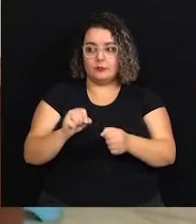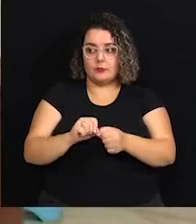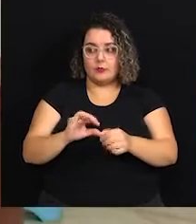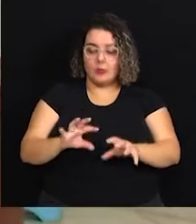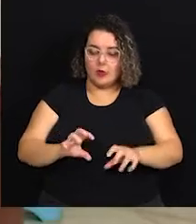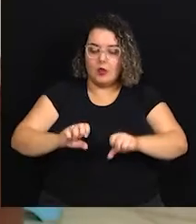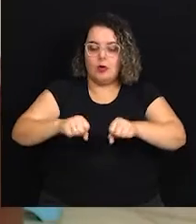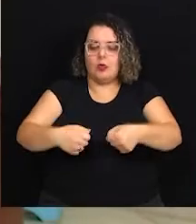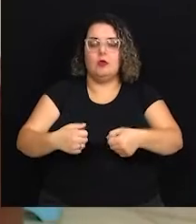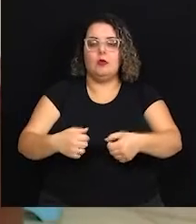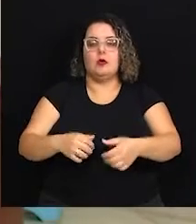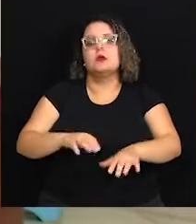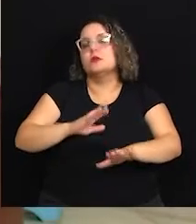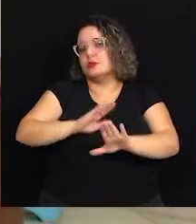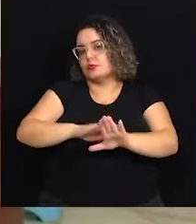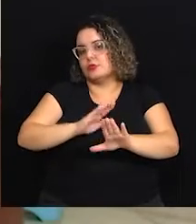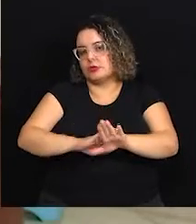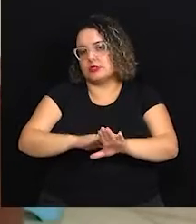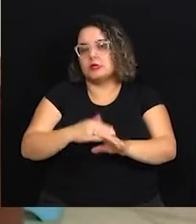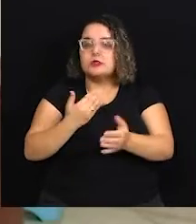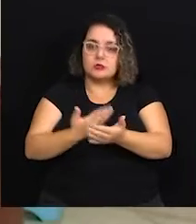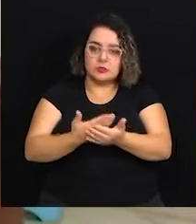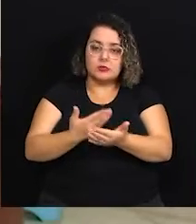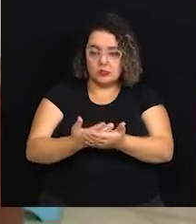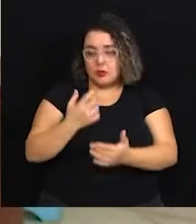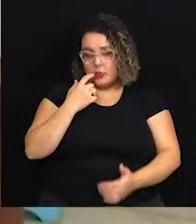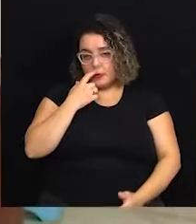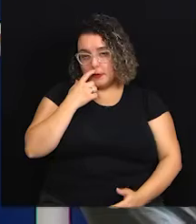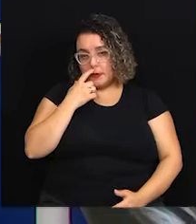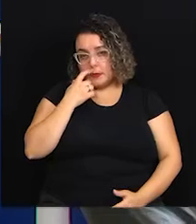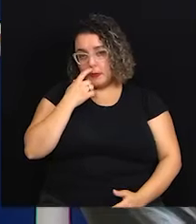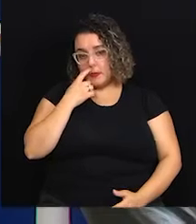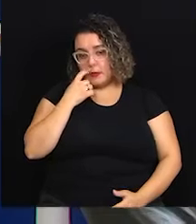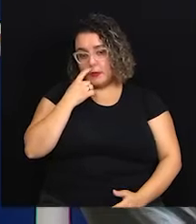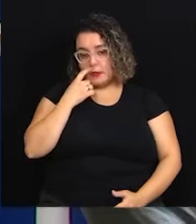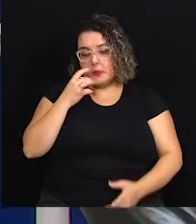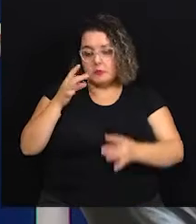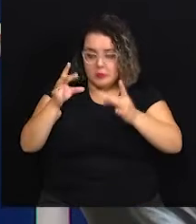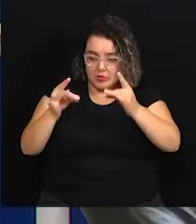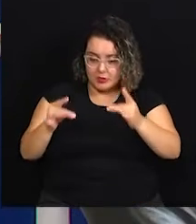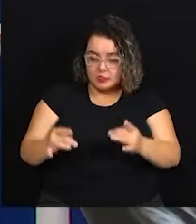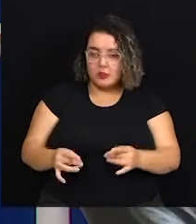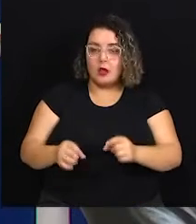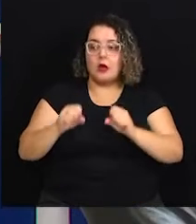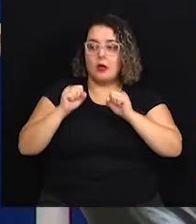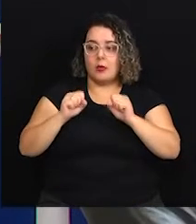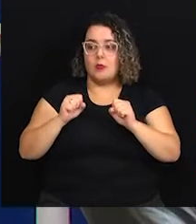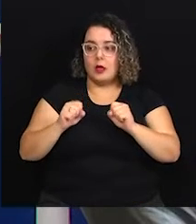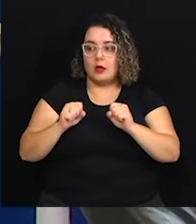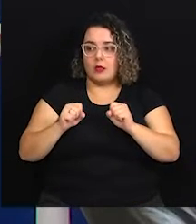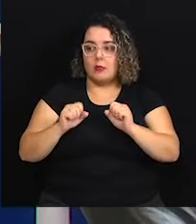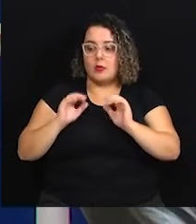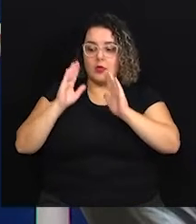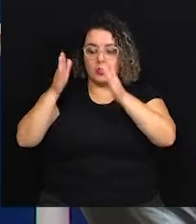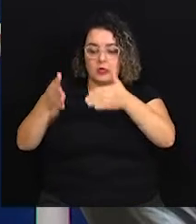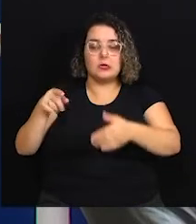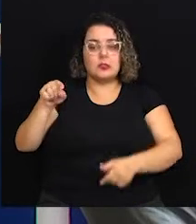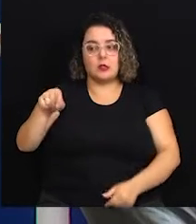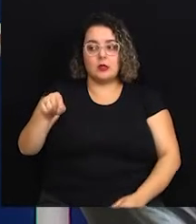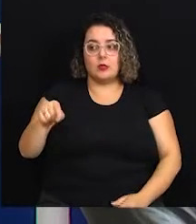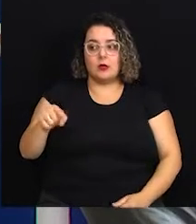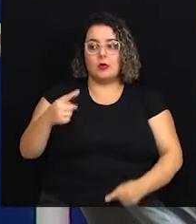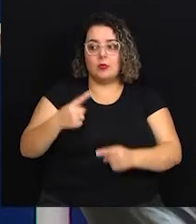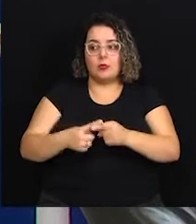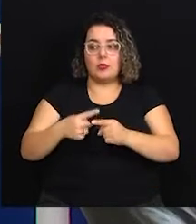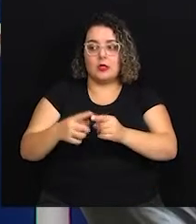em algumas atividades escolares, né? A gente dá os pré-requisitos para que ele possa ter atenção lá, porque lá ele